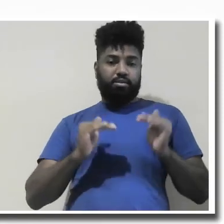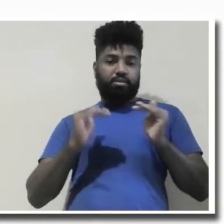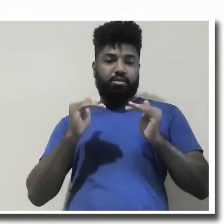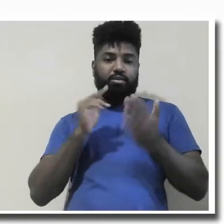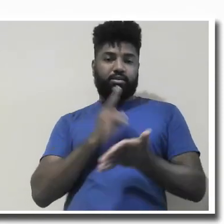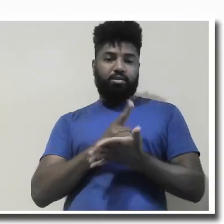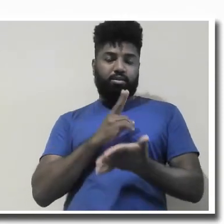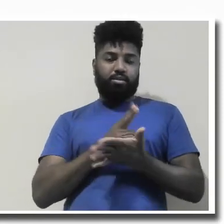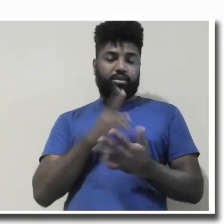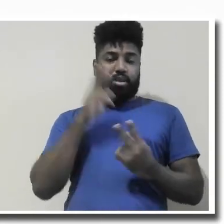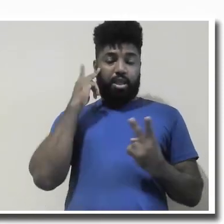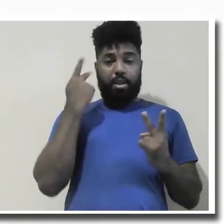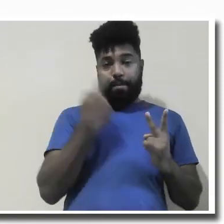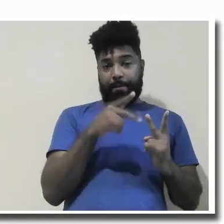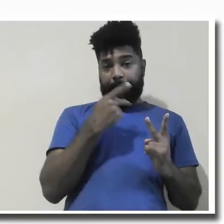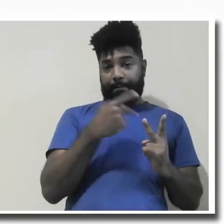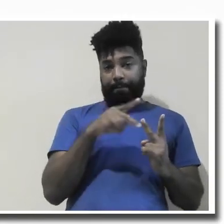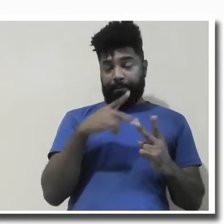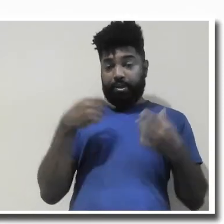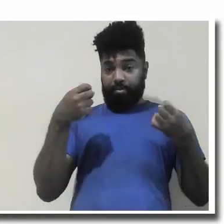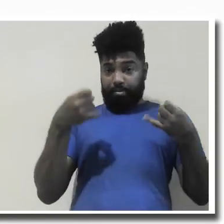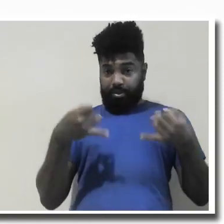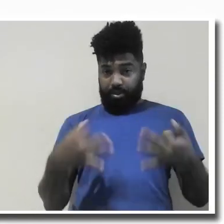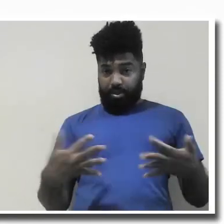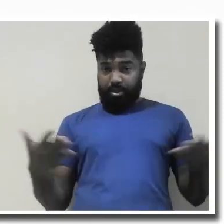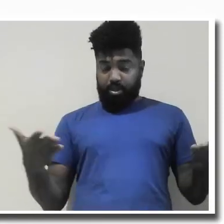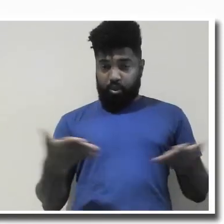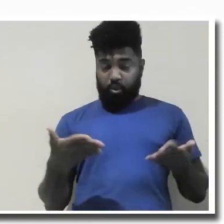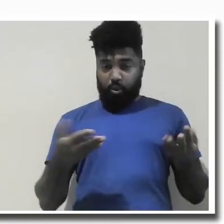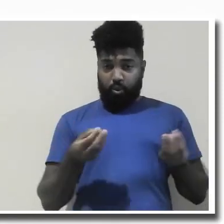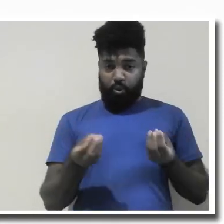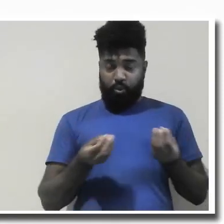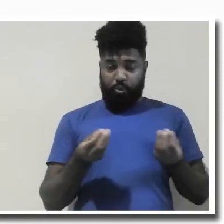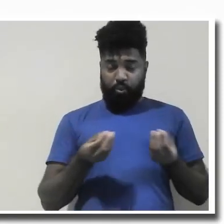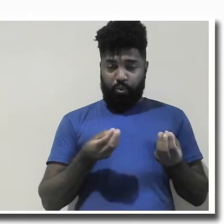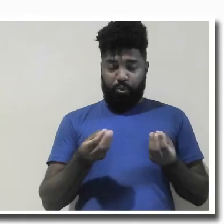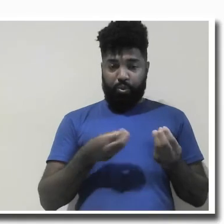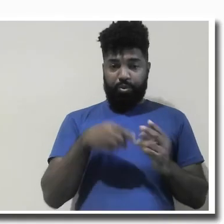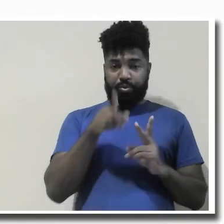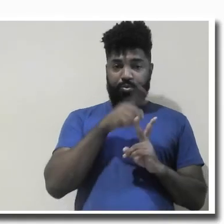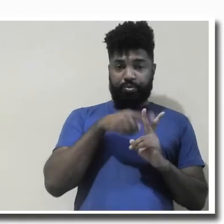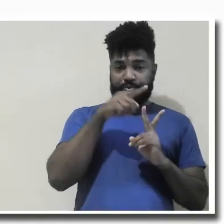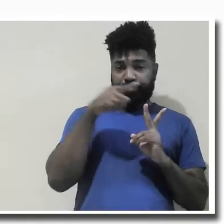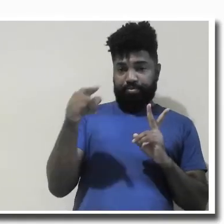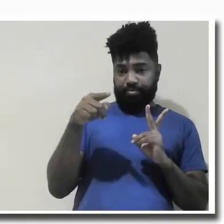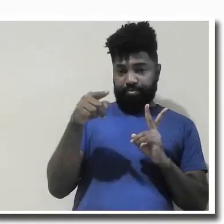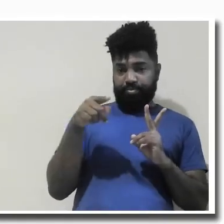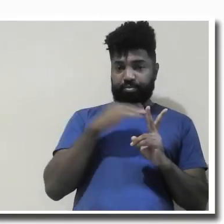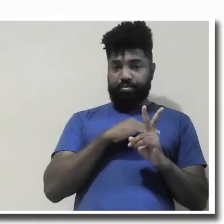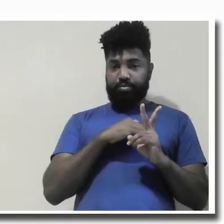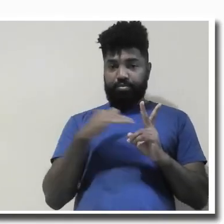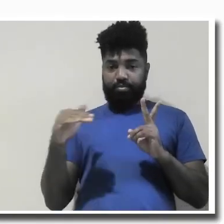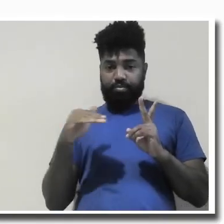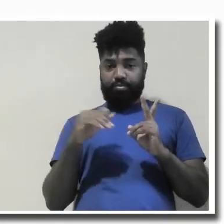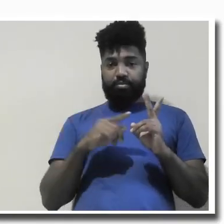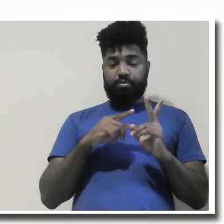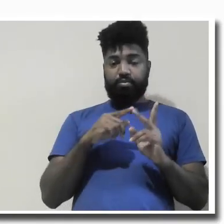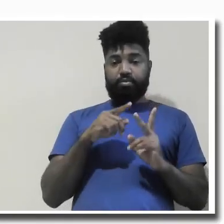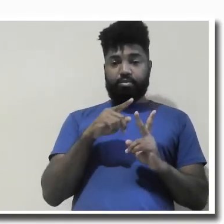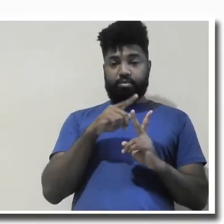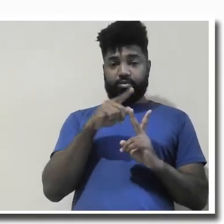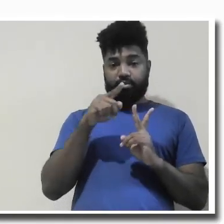Essa propriedade, falarei agora, diz sobre a radiciação da radiciação. Então,